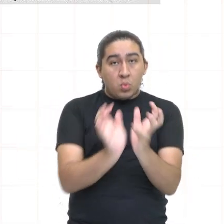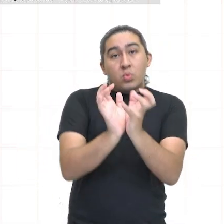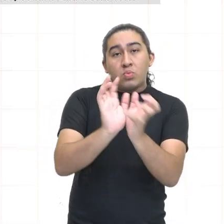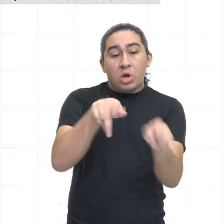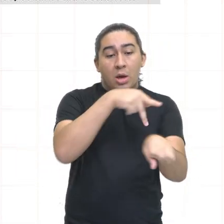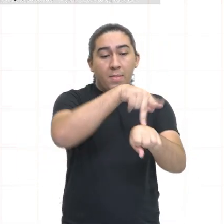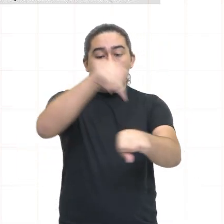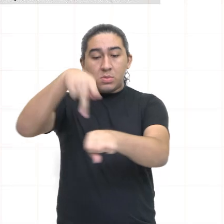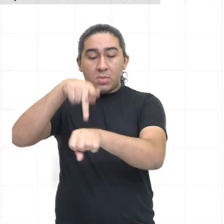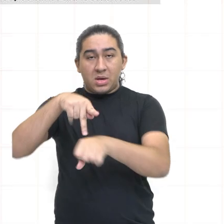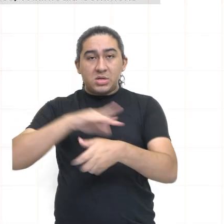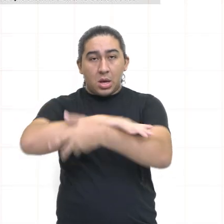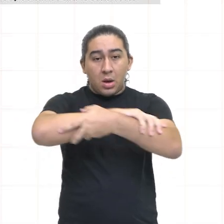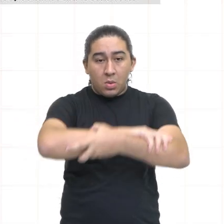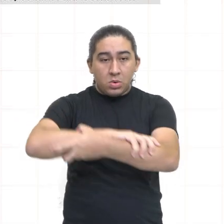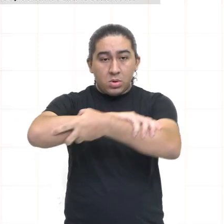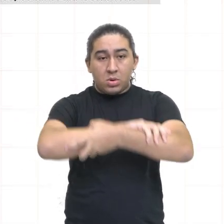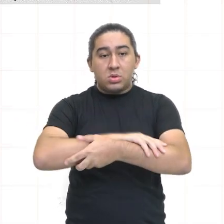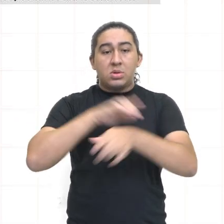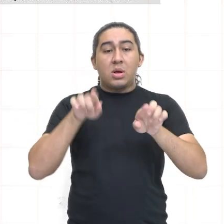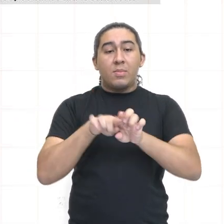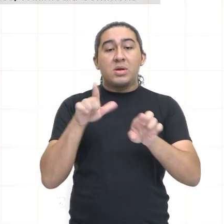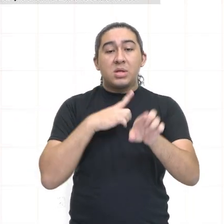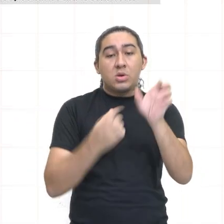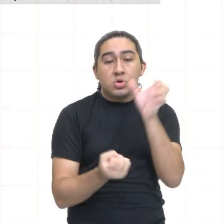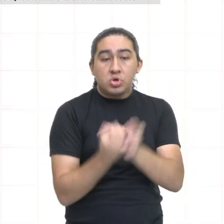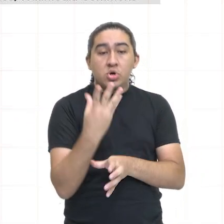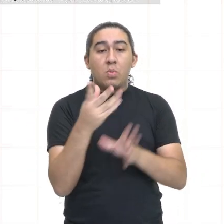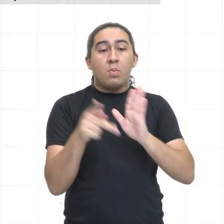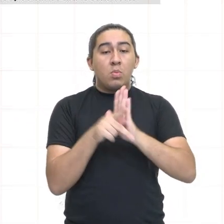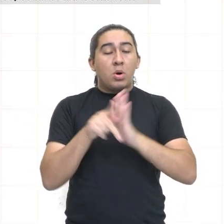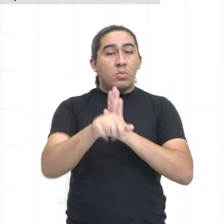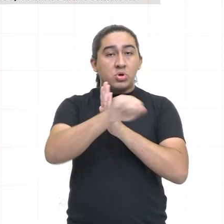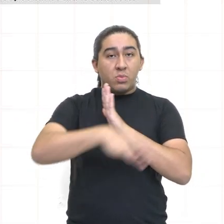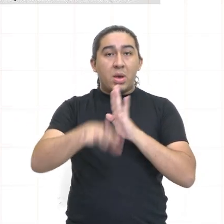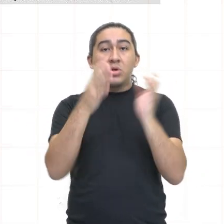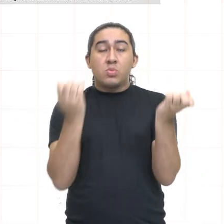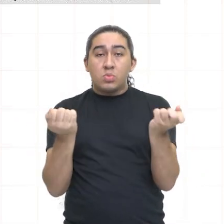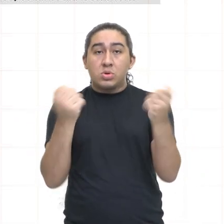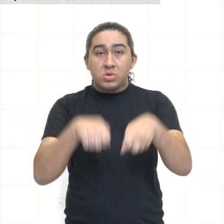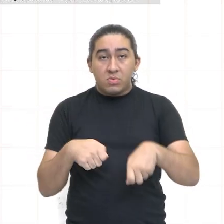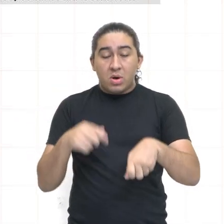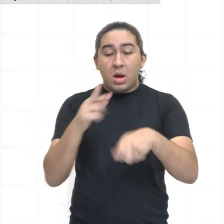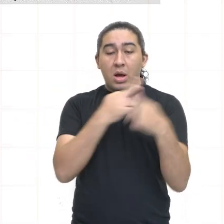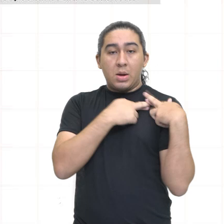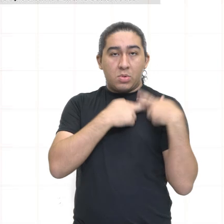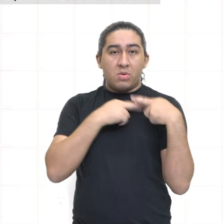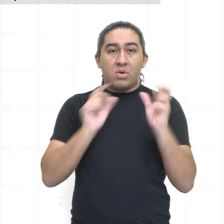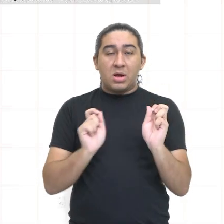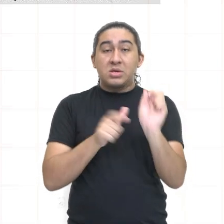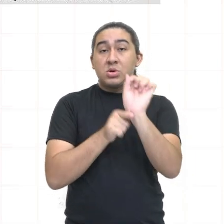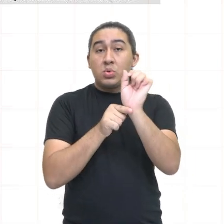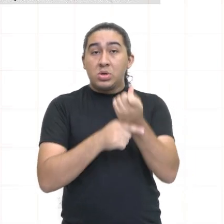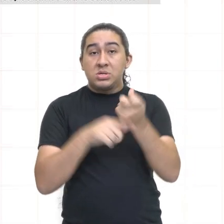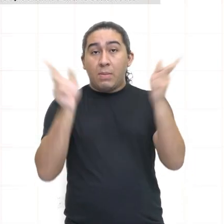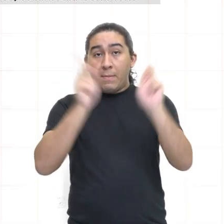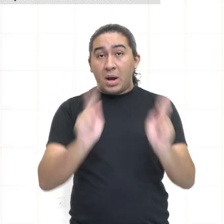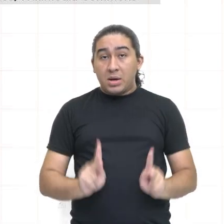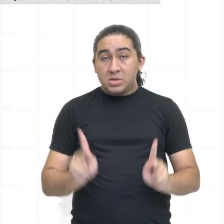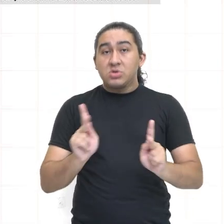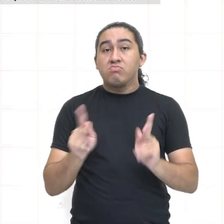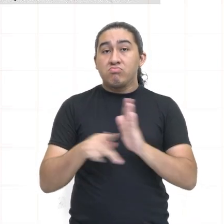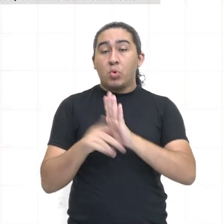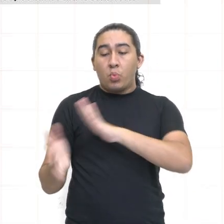Unidas, avançar nas discussões sobre a criação de uma organização internacional para garantir a paz